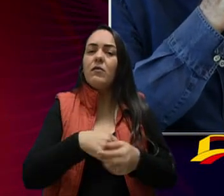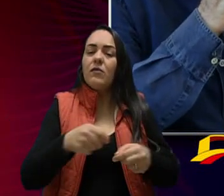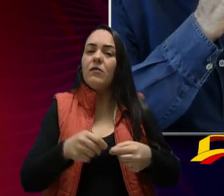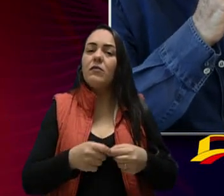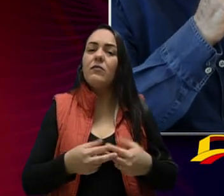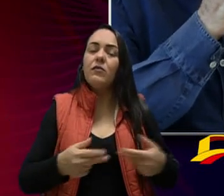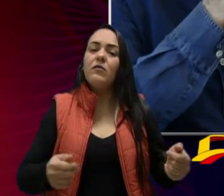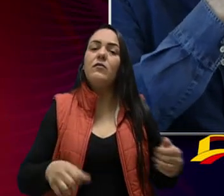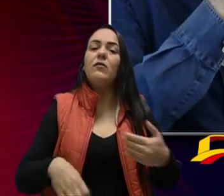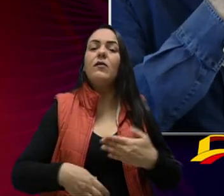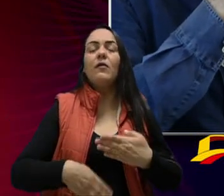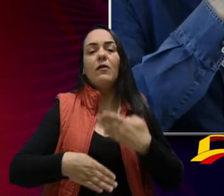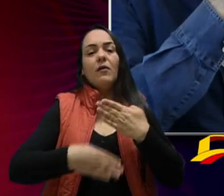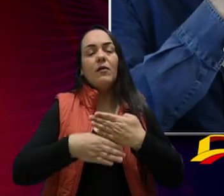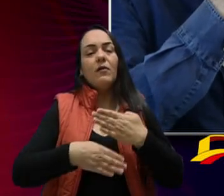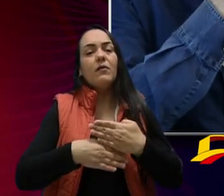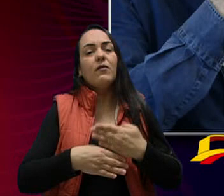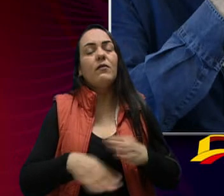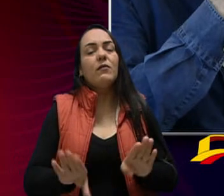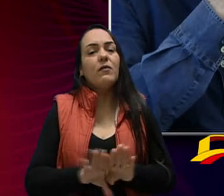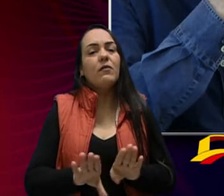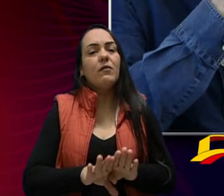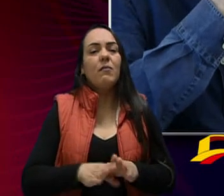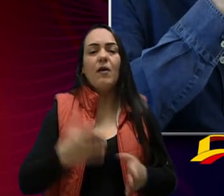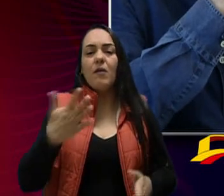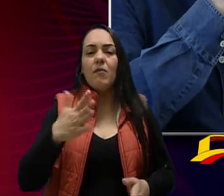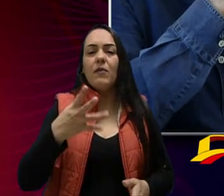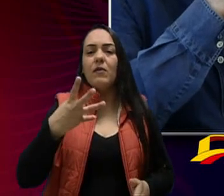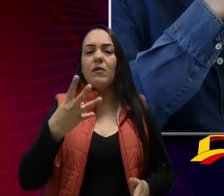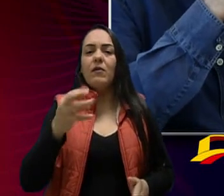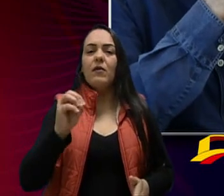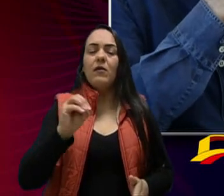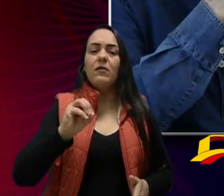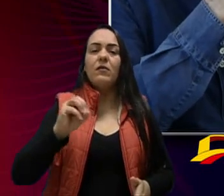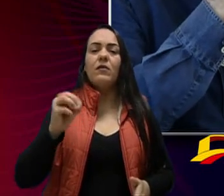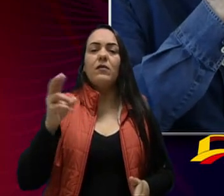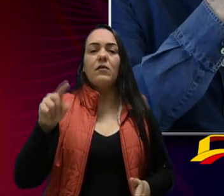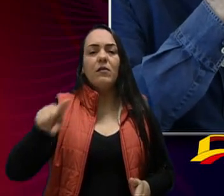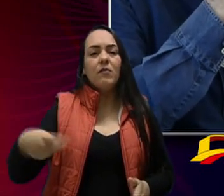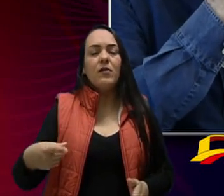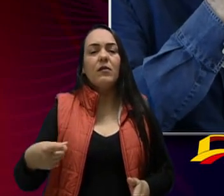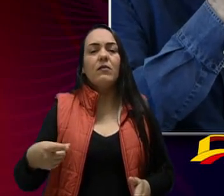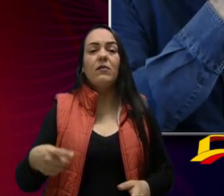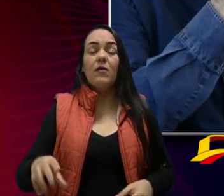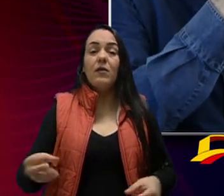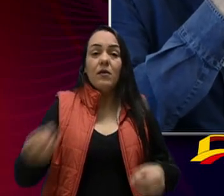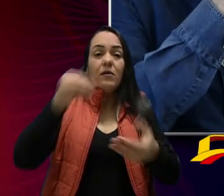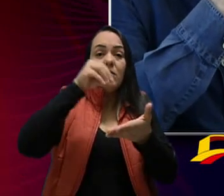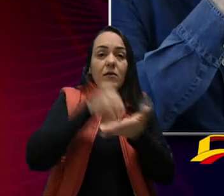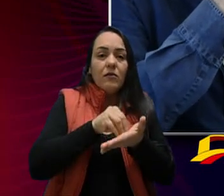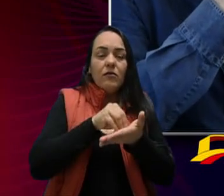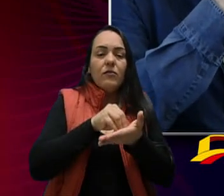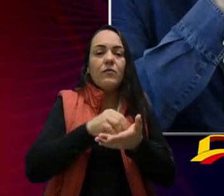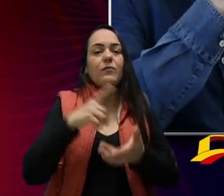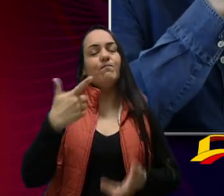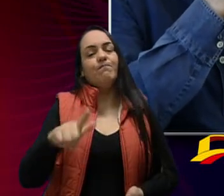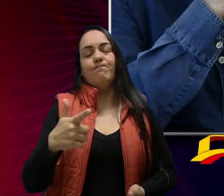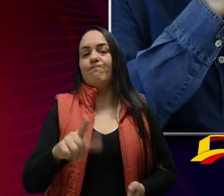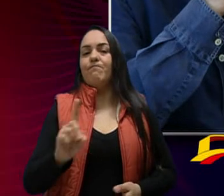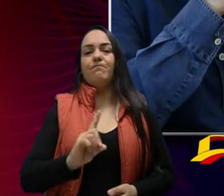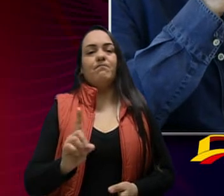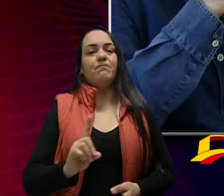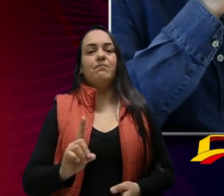nossas emendas que dá em torno que de 30 milhões e pelo menos parte disso aqui para vocês já está incluso aqui ainda não